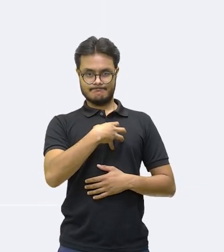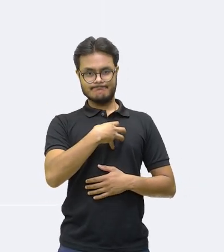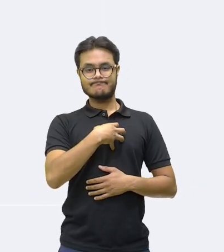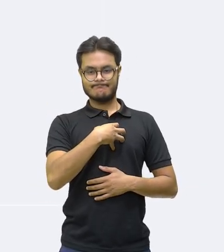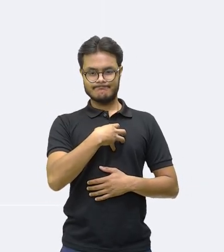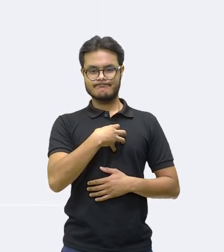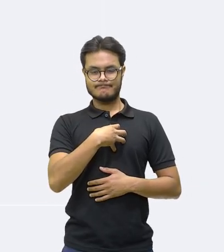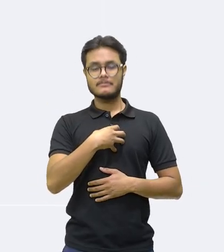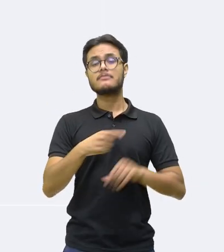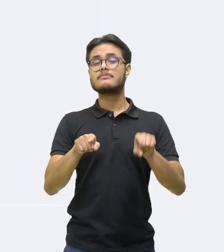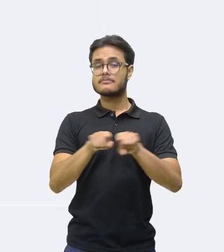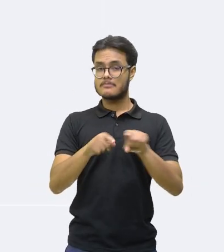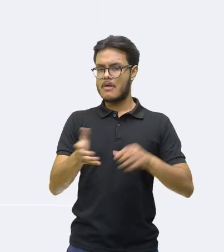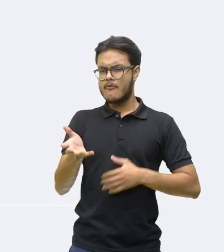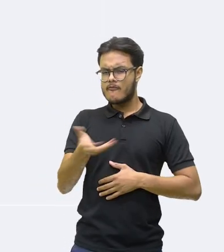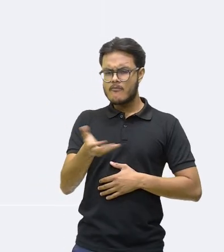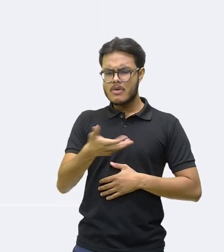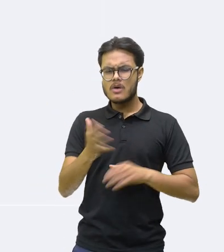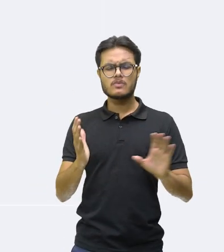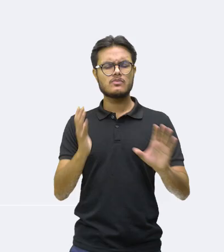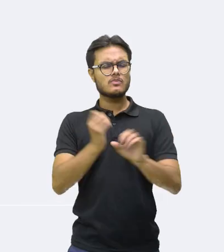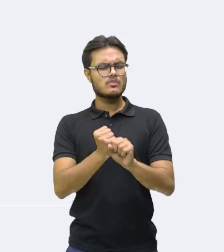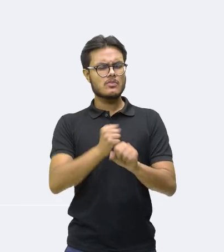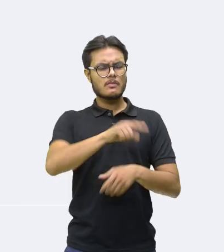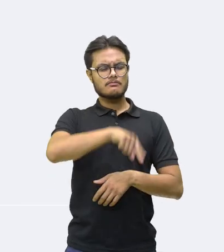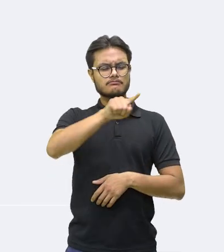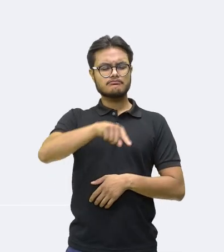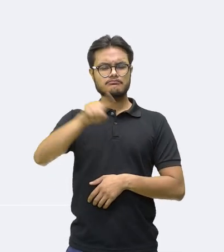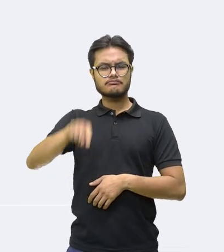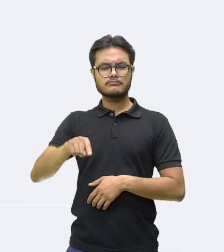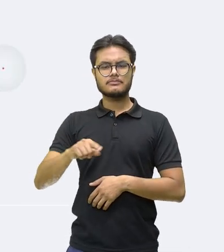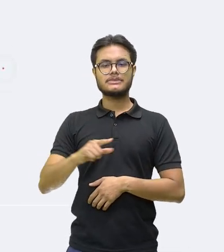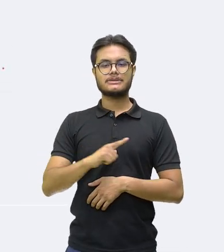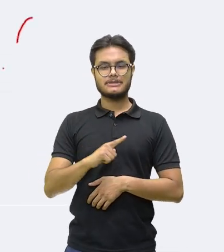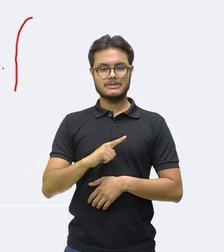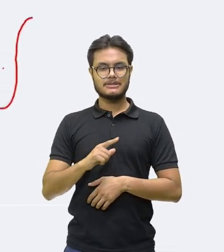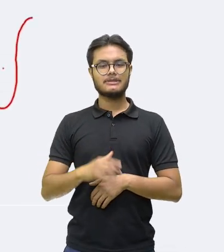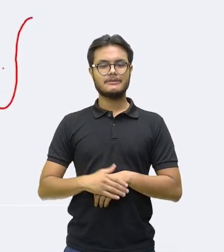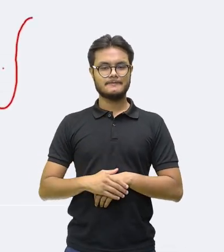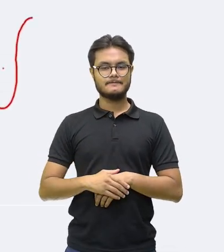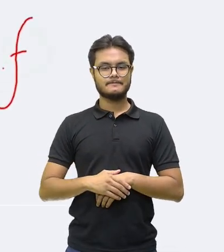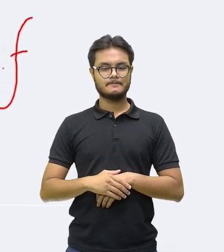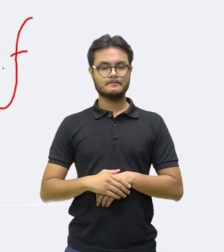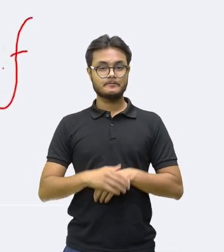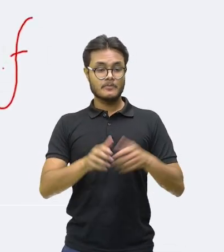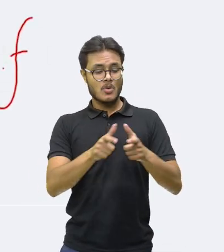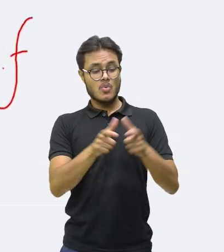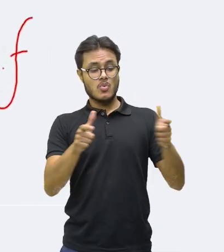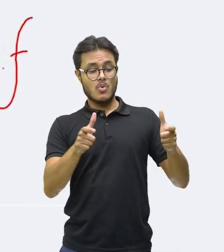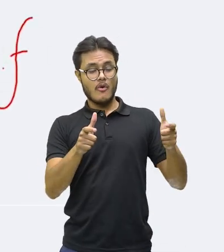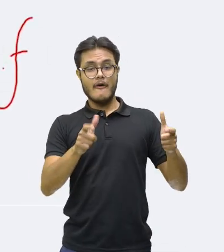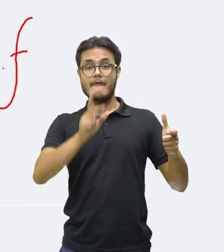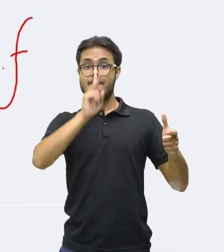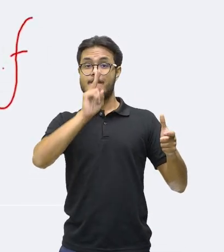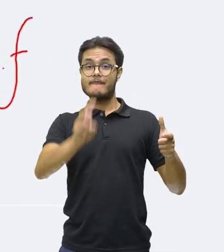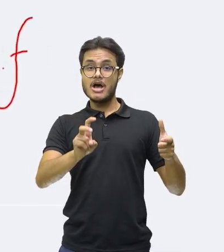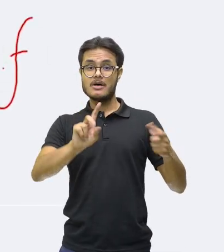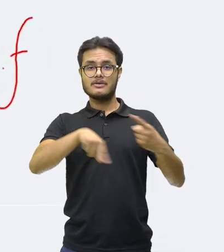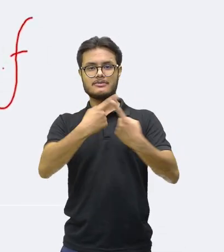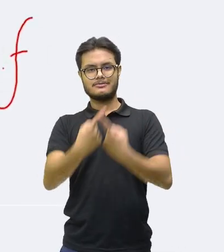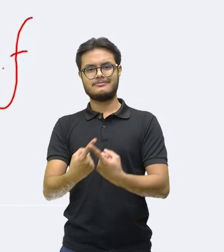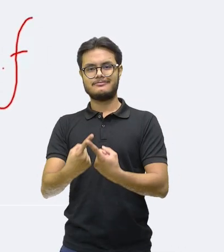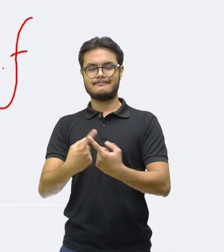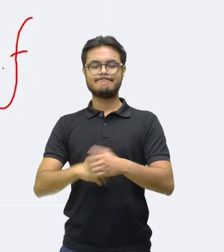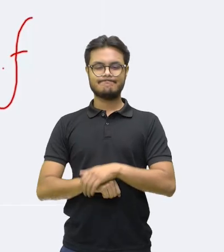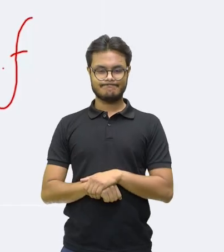possui velocidade. Como calcula a velocidade da onda? Comprimento de onda multiplicado pela frequência. Não esqueça isso. Além dessa equação que